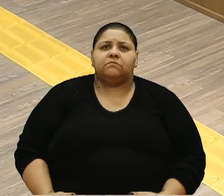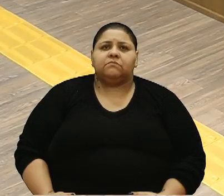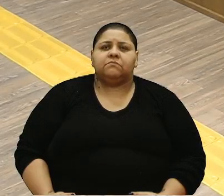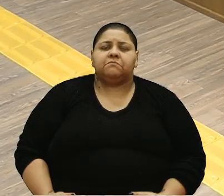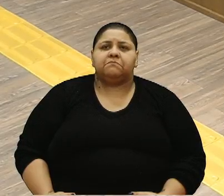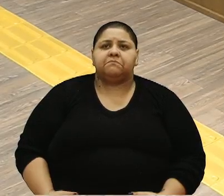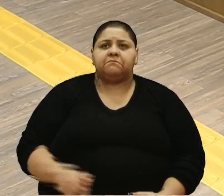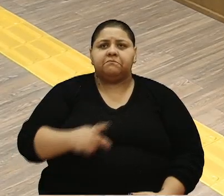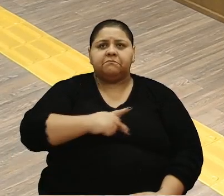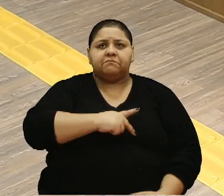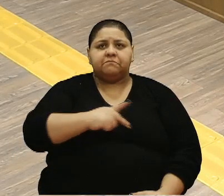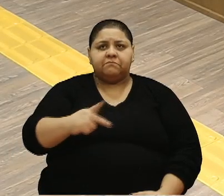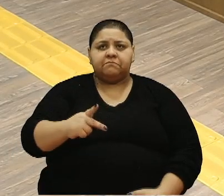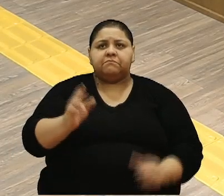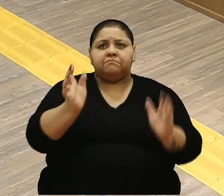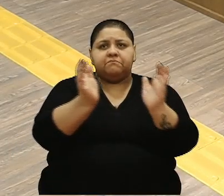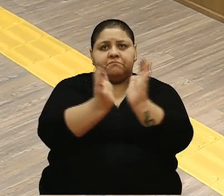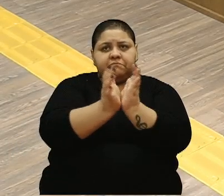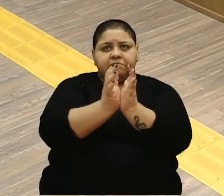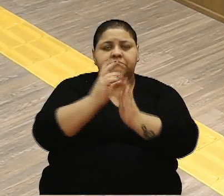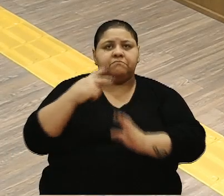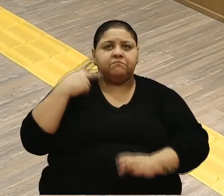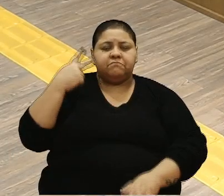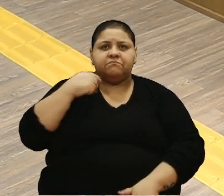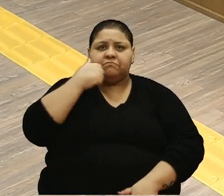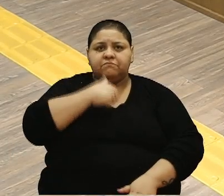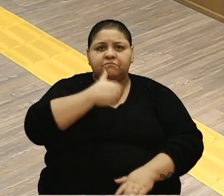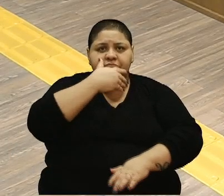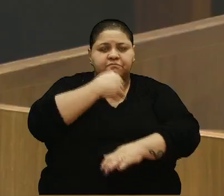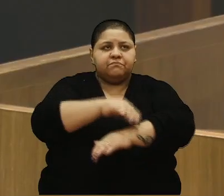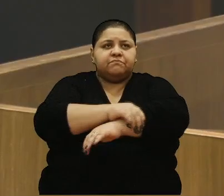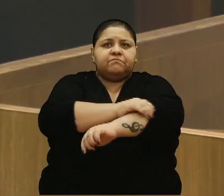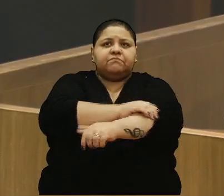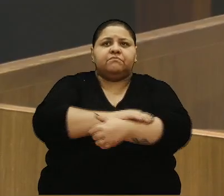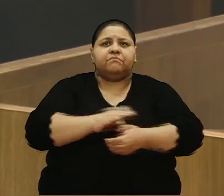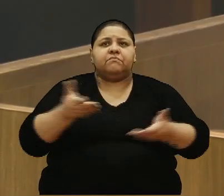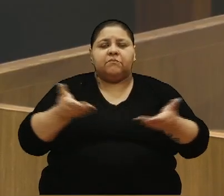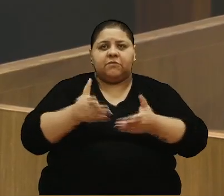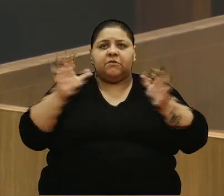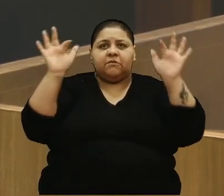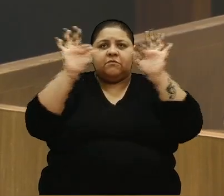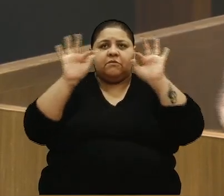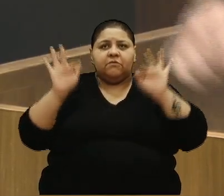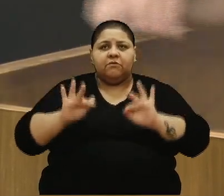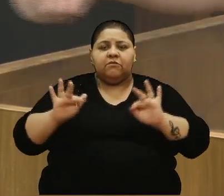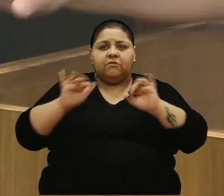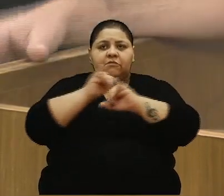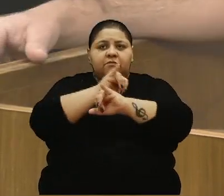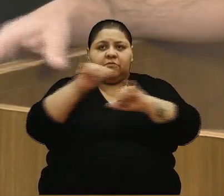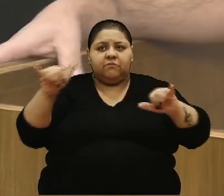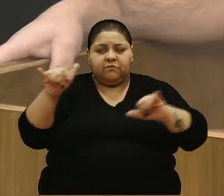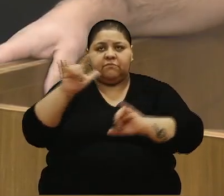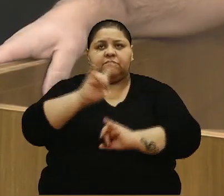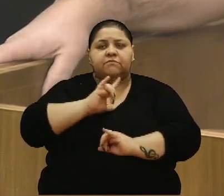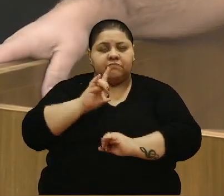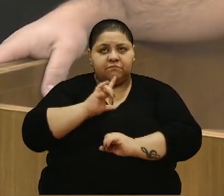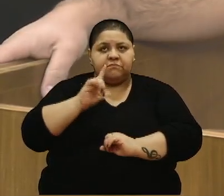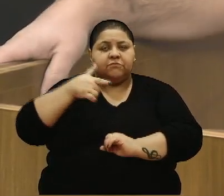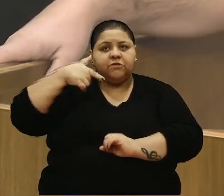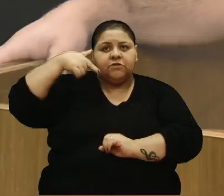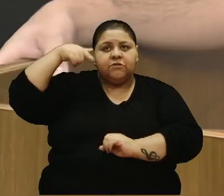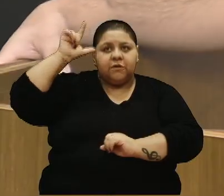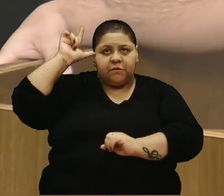Bom, presidente, colegas vereadores, vereadoras, fico muito feliz com o anúncio que nós tivemos, então,